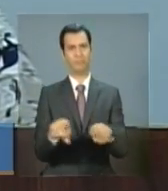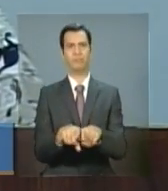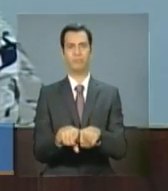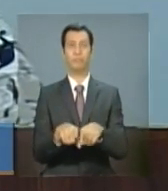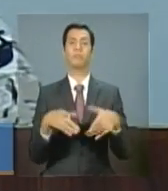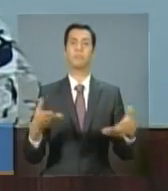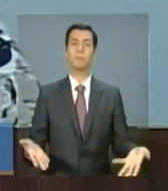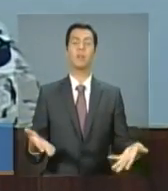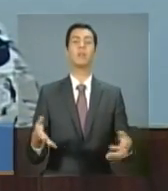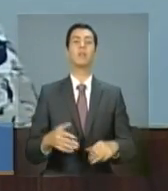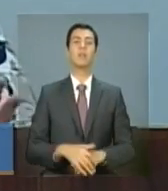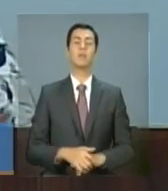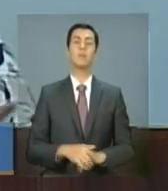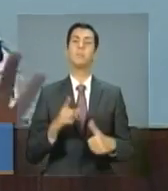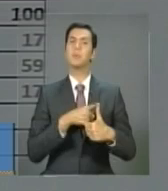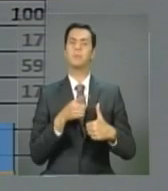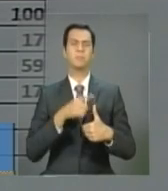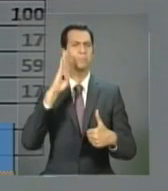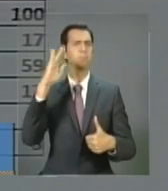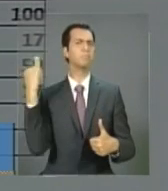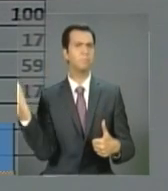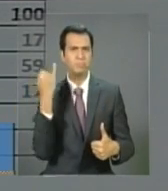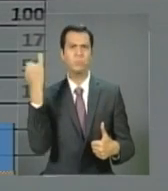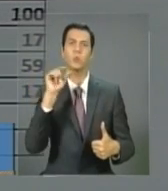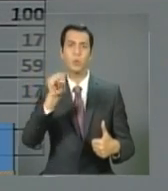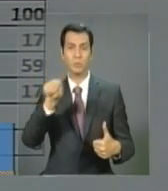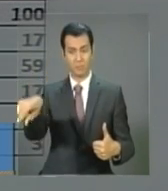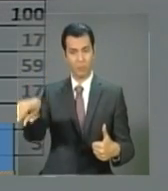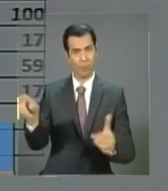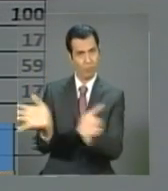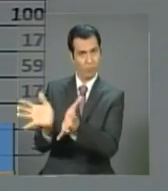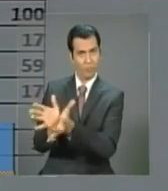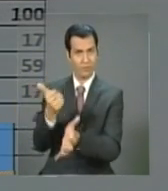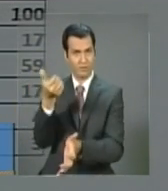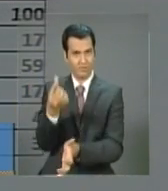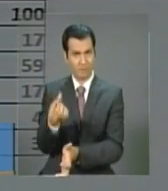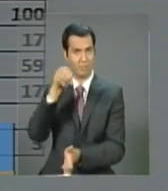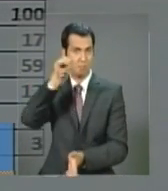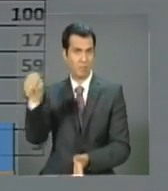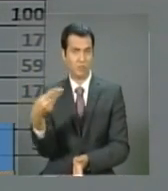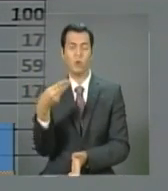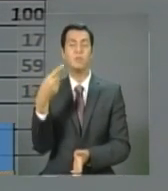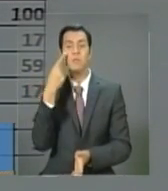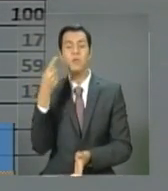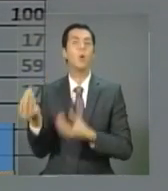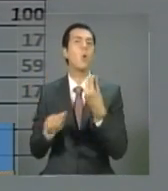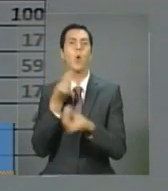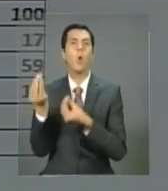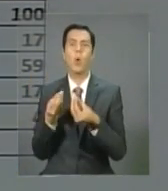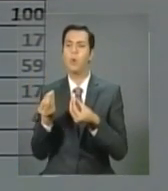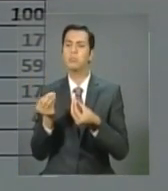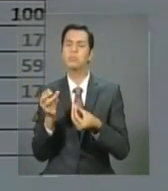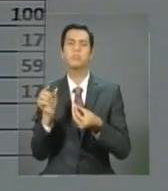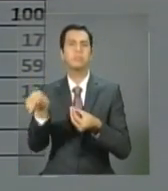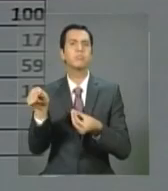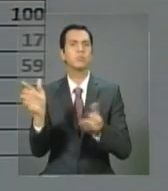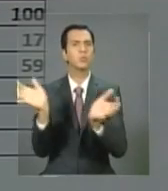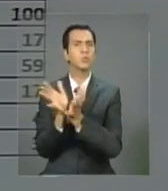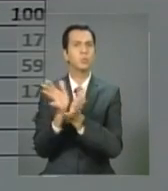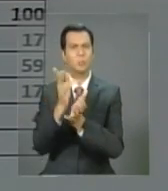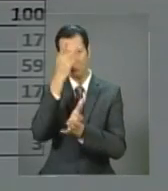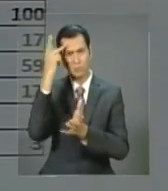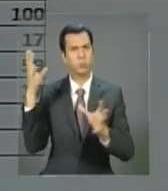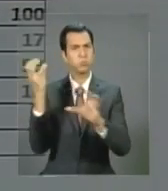a primeira questão importante é olhar esses 16 milhões de brasileiros, como eles se distribuem. Só lembrando, a Lúcia já havia